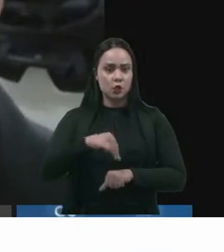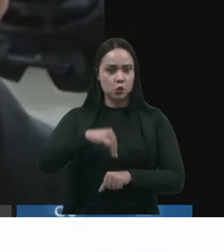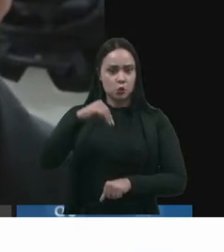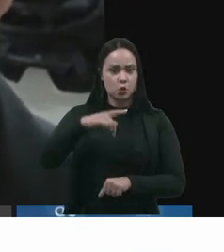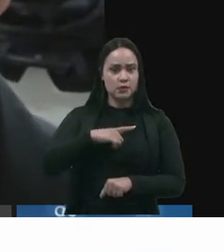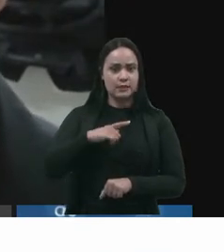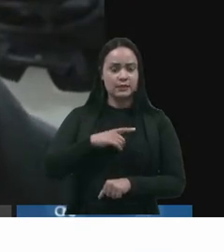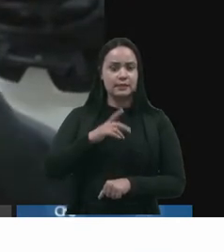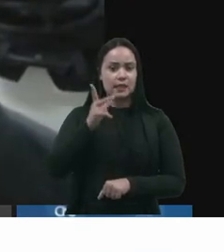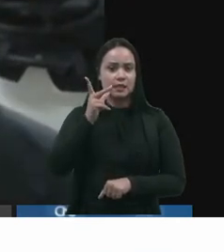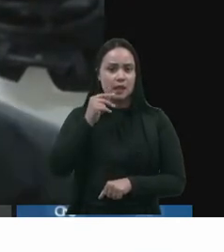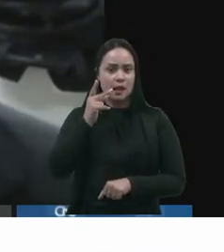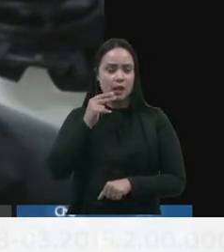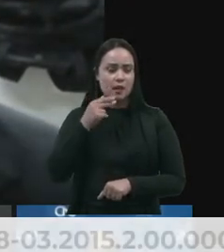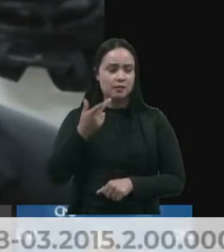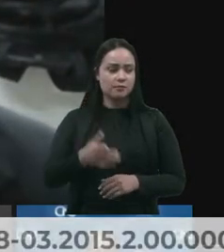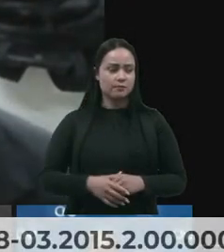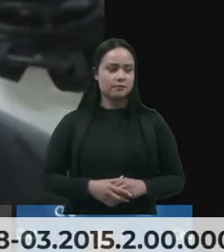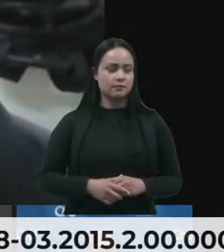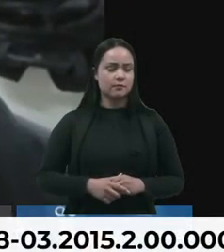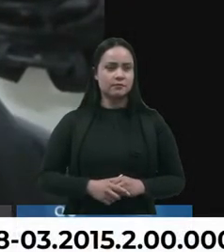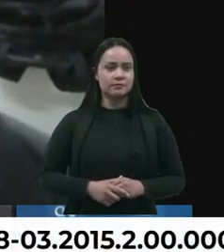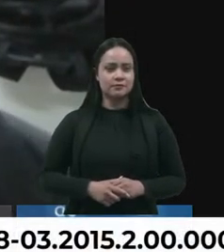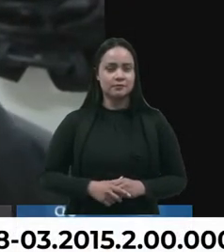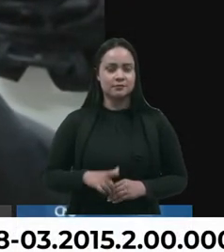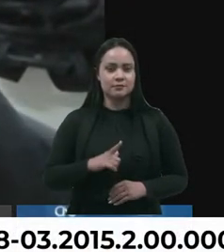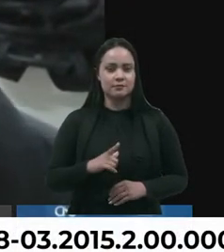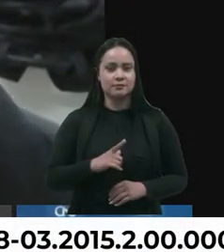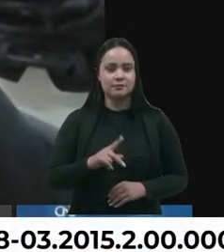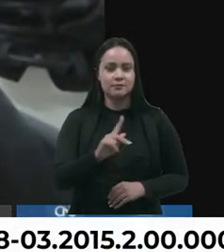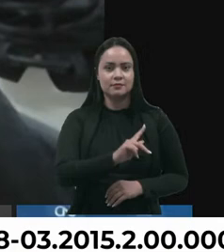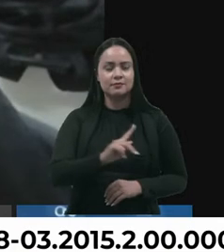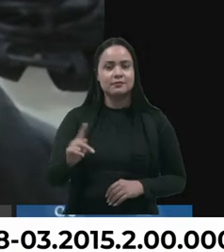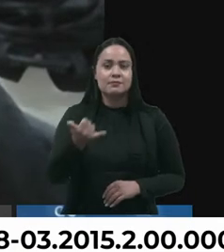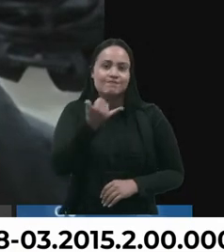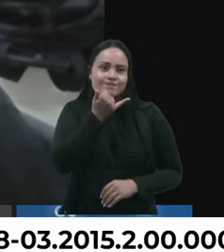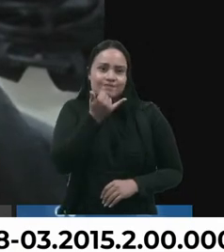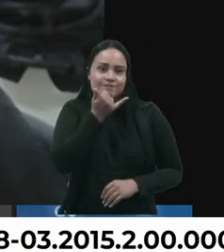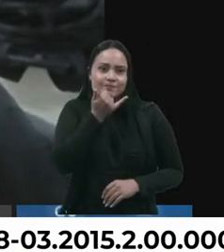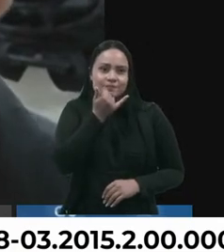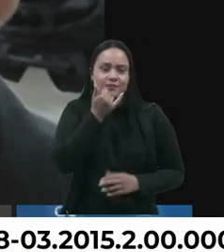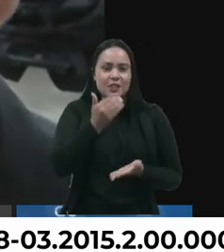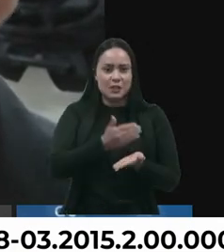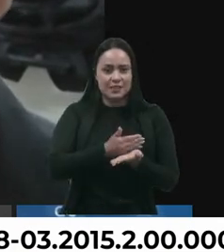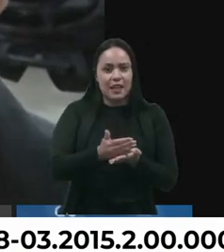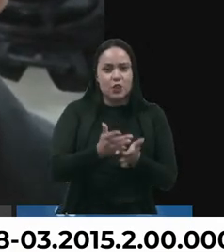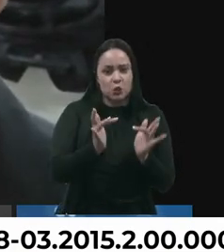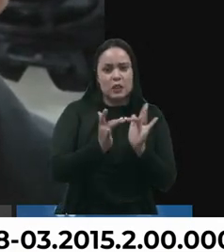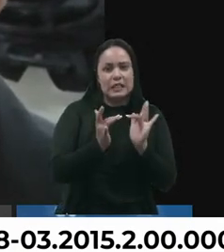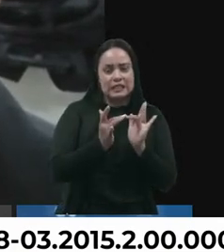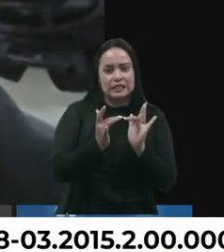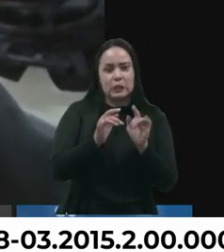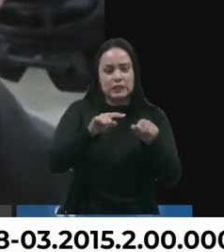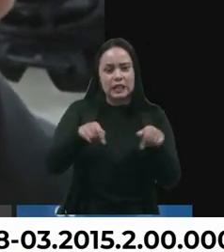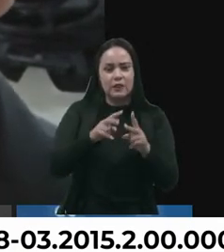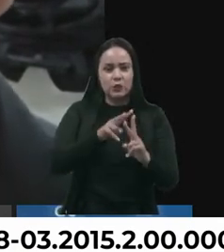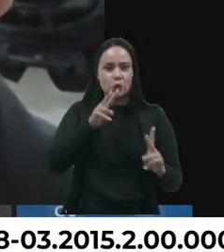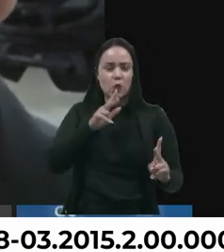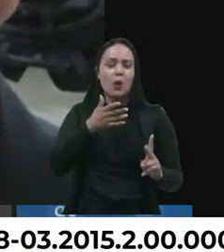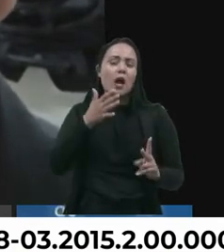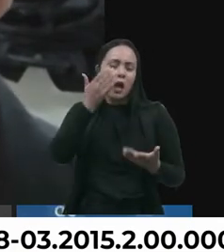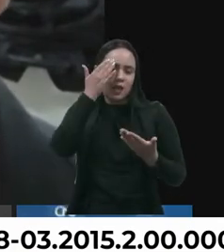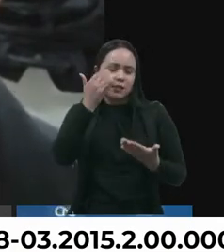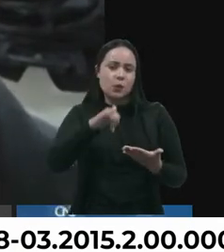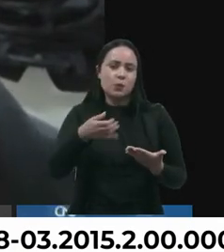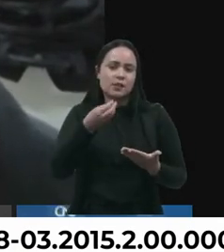colhendo o conselho. Peço mais uma vez, presidente, escusas pelas iniciais de conexão e agradeço pela